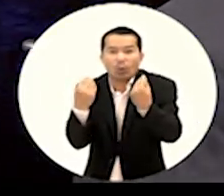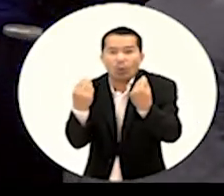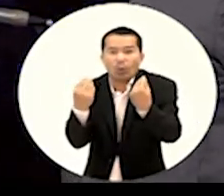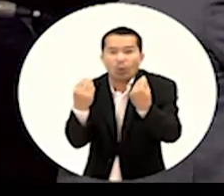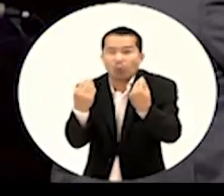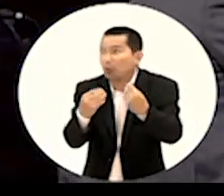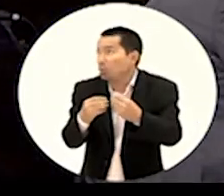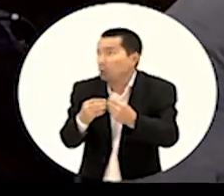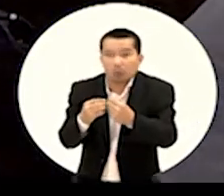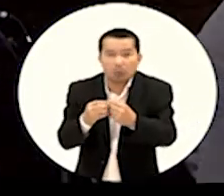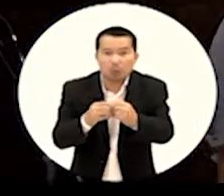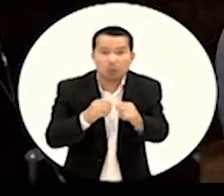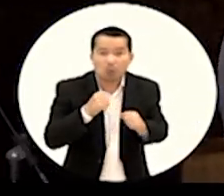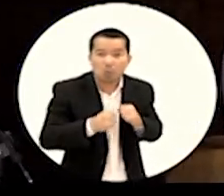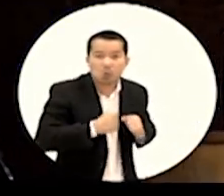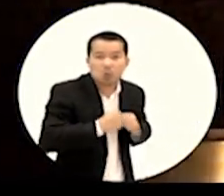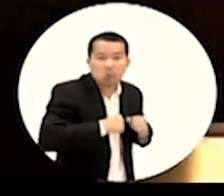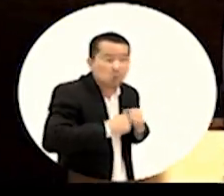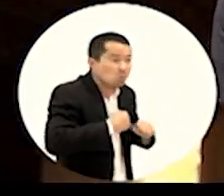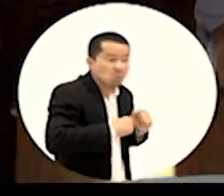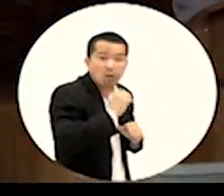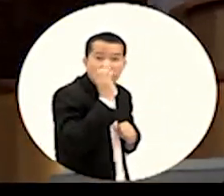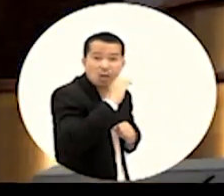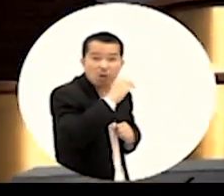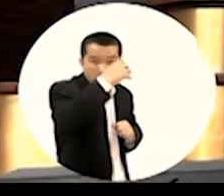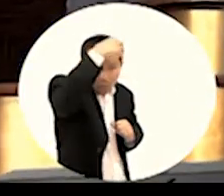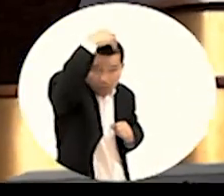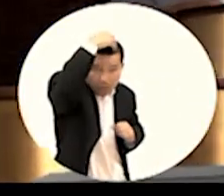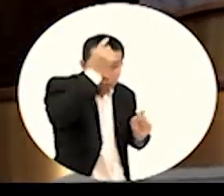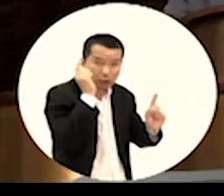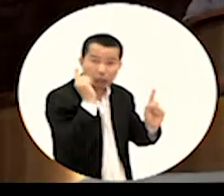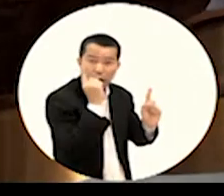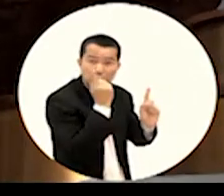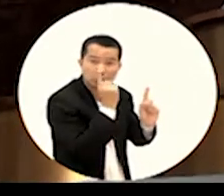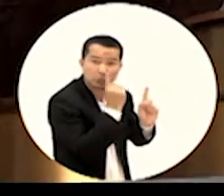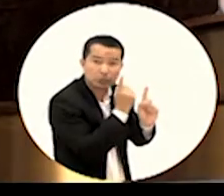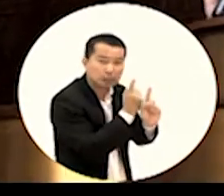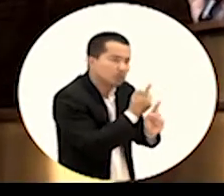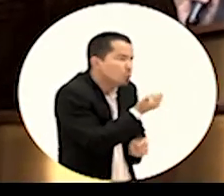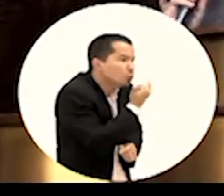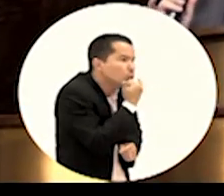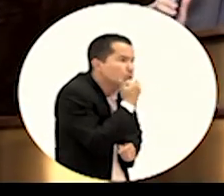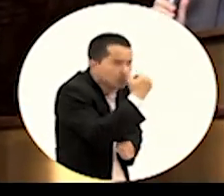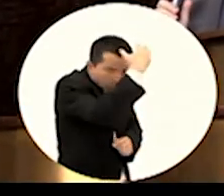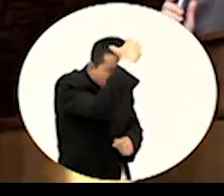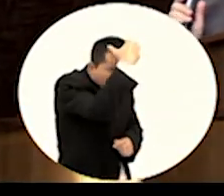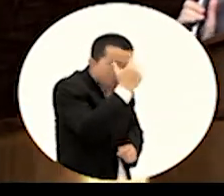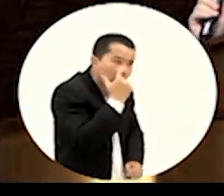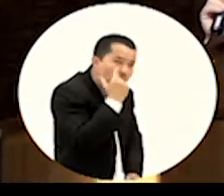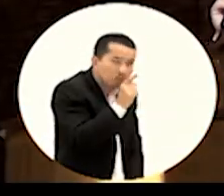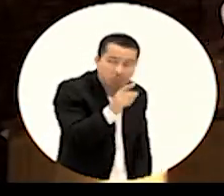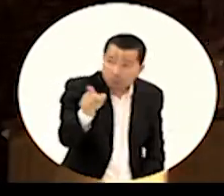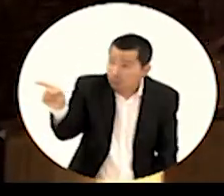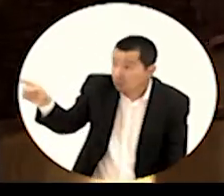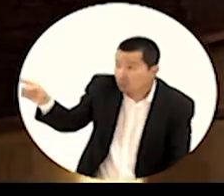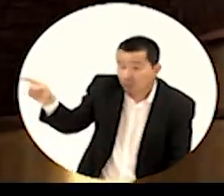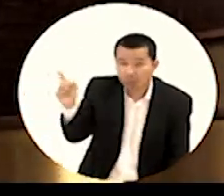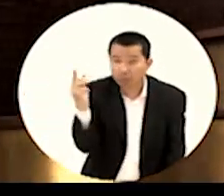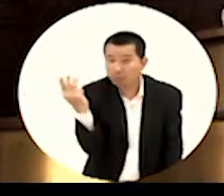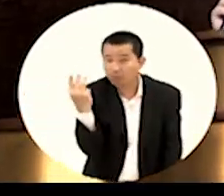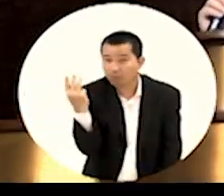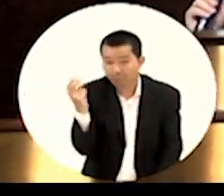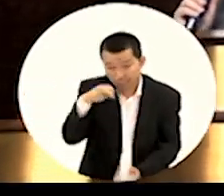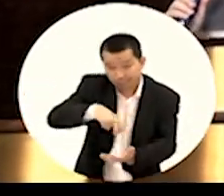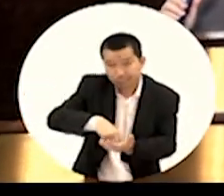eles eram traidores. E então vai uma comitiva falar com o rei: o senhor tem que tomar uma